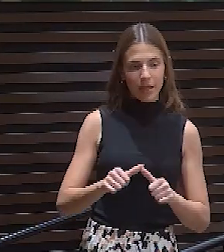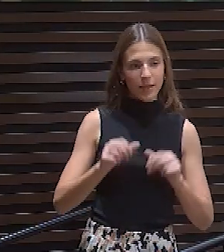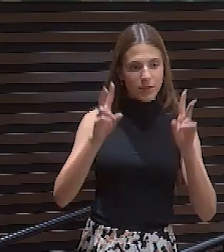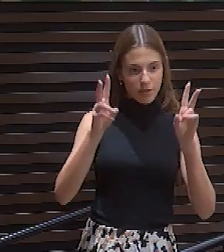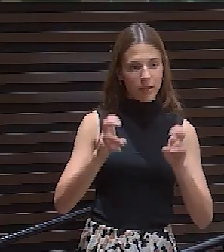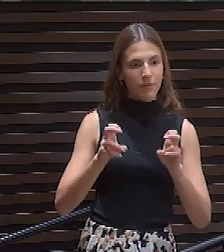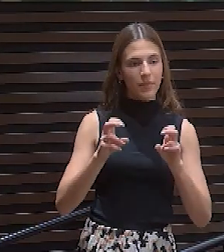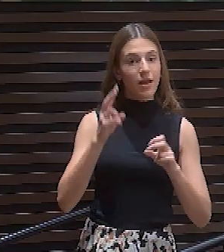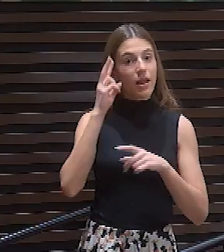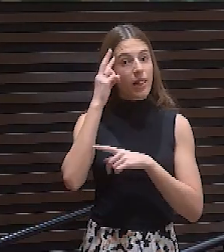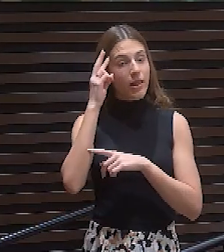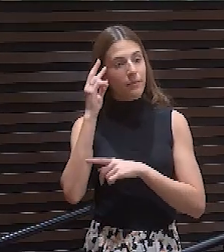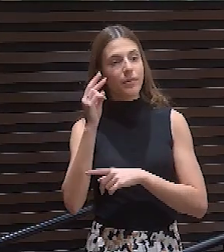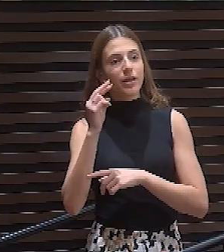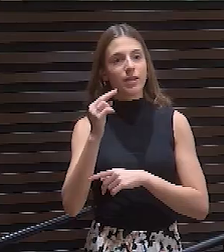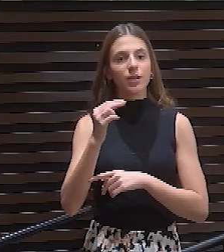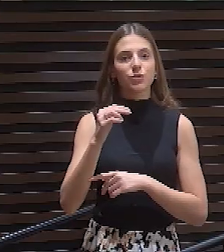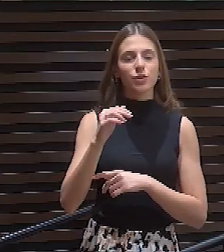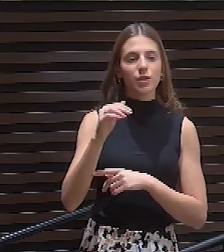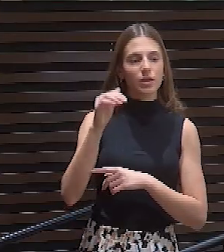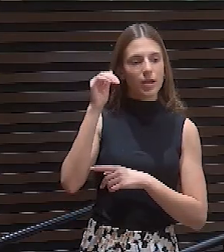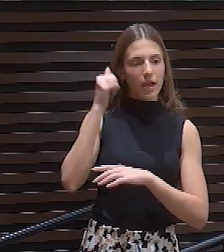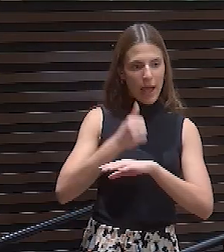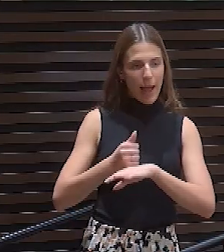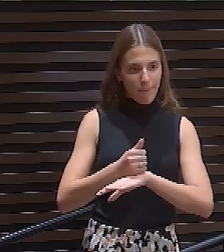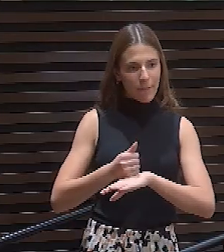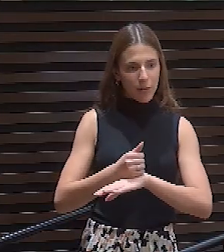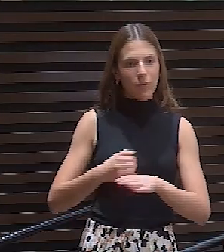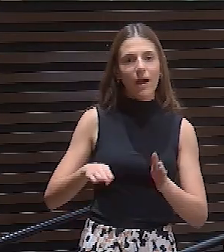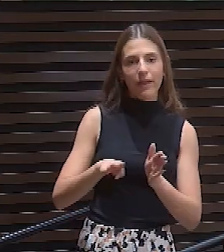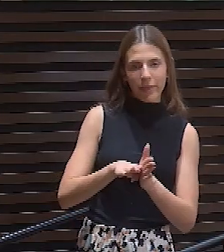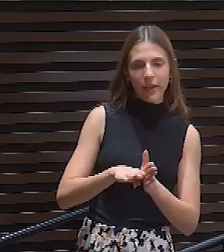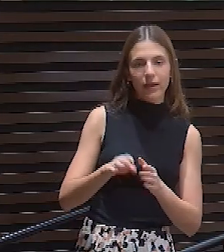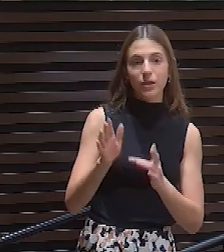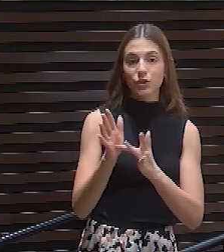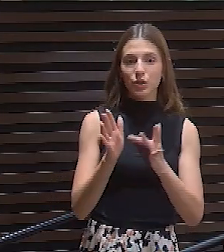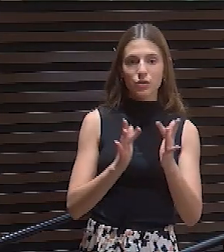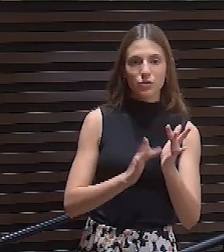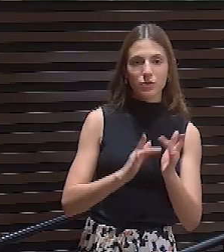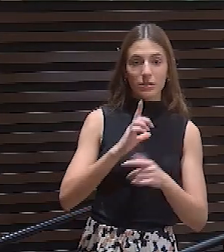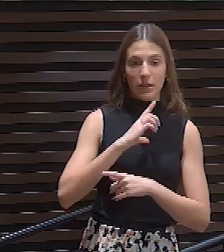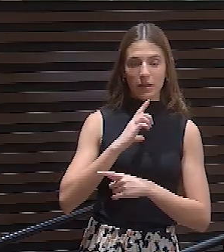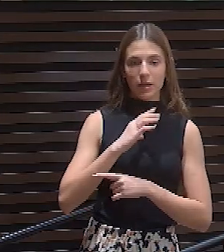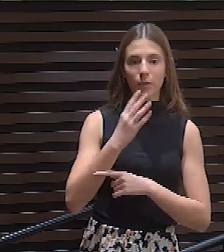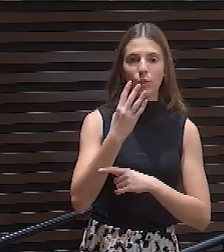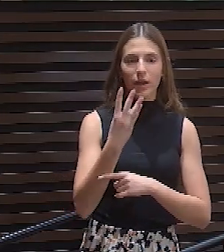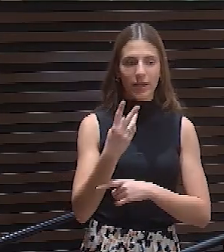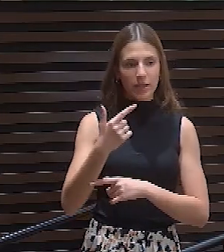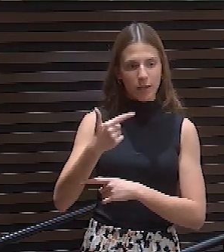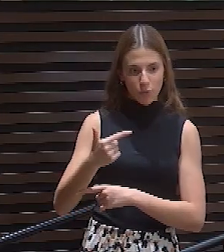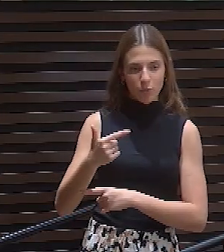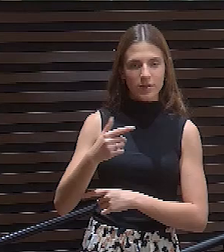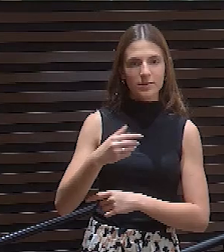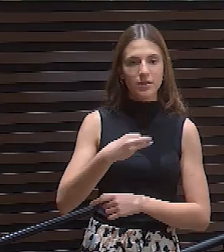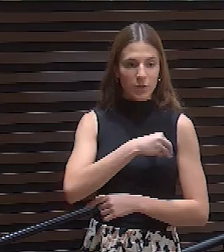são 42 gerações. E o povo andou 42 paradas.